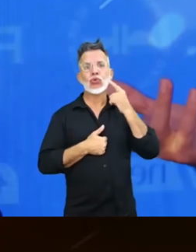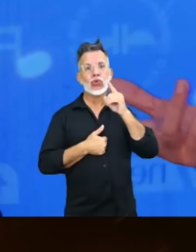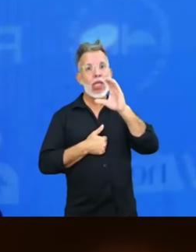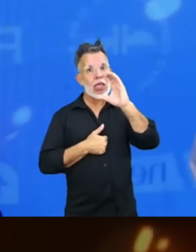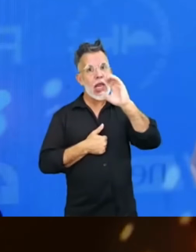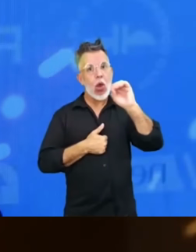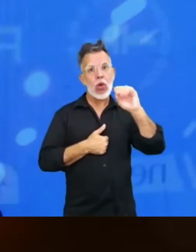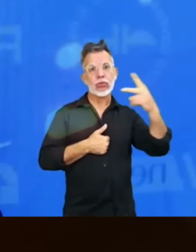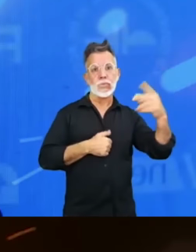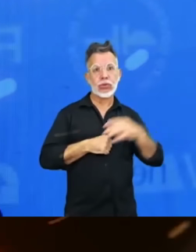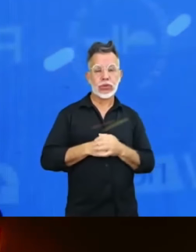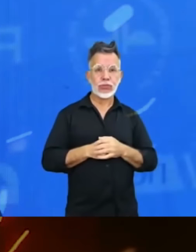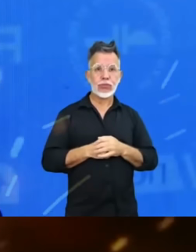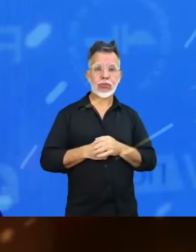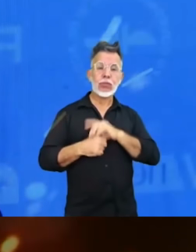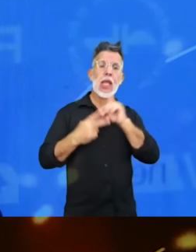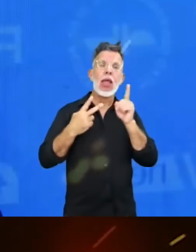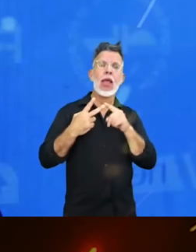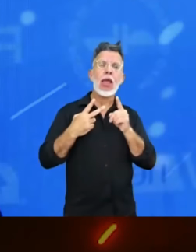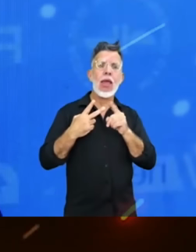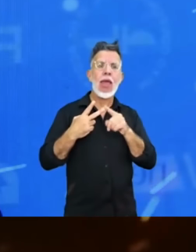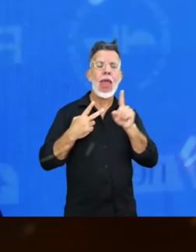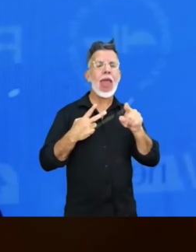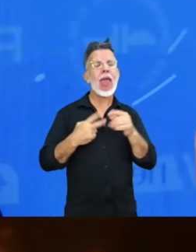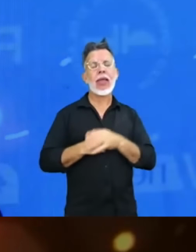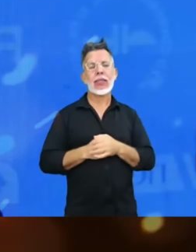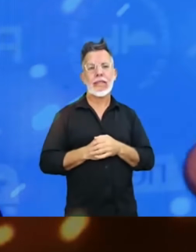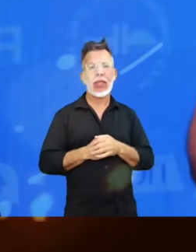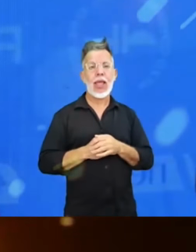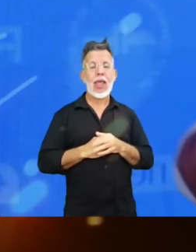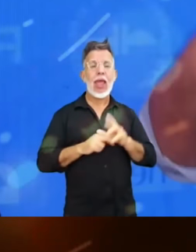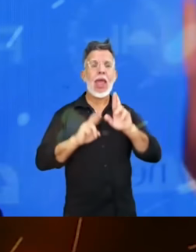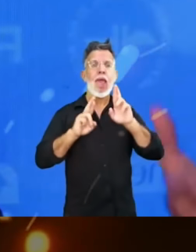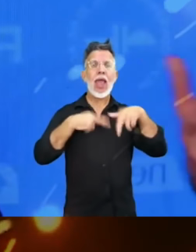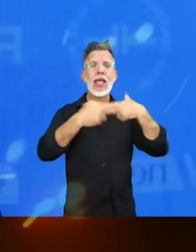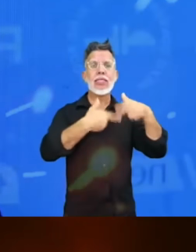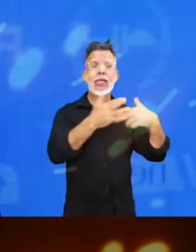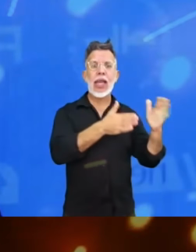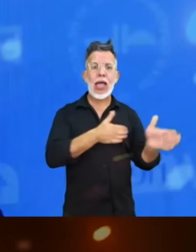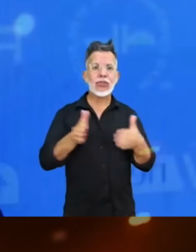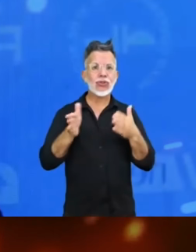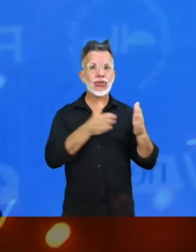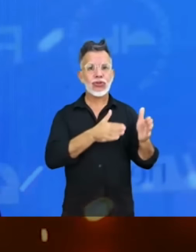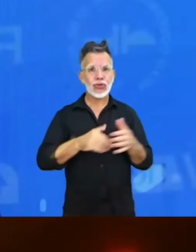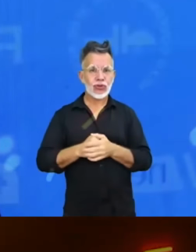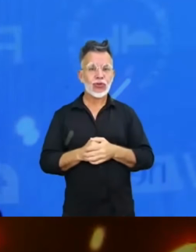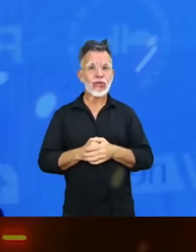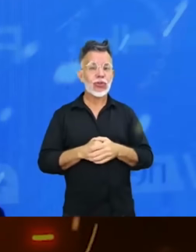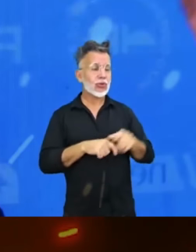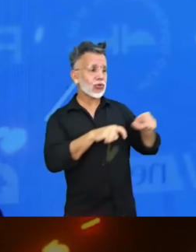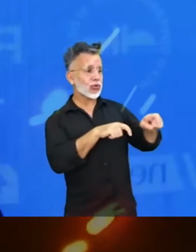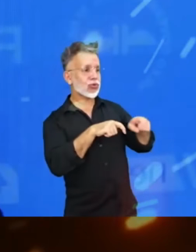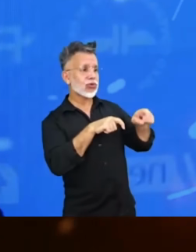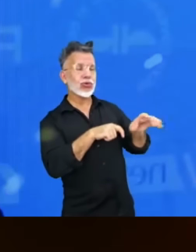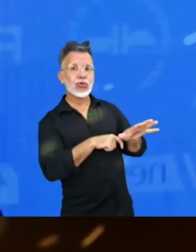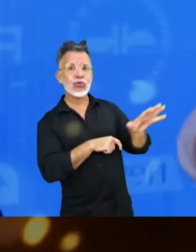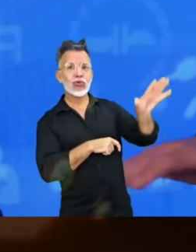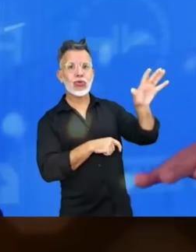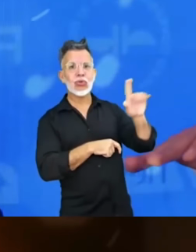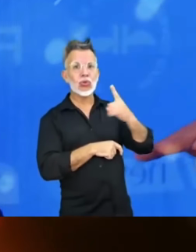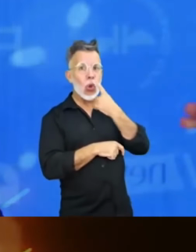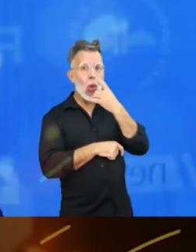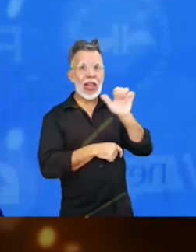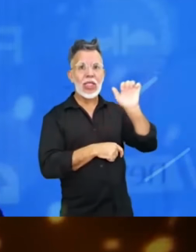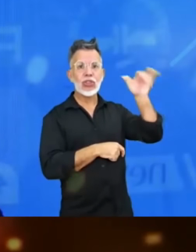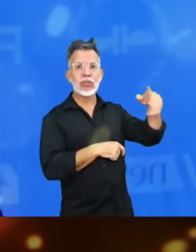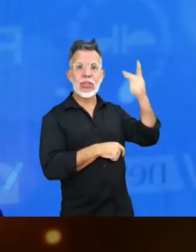Mas que que tem a ver com poluição tem os aterros sanitários onde hoje se enterra 98% do lixo de São Paulo emitem gás metano que é um dos mais